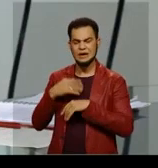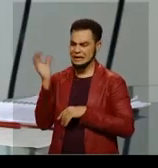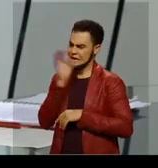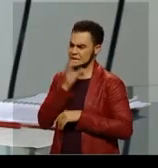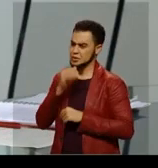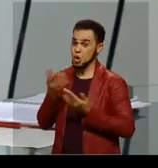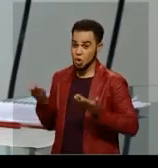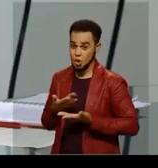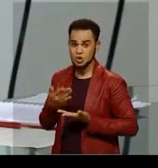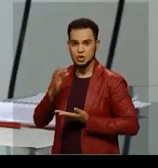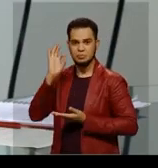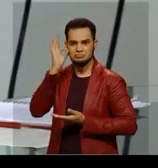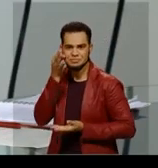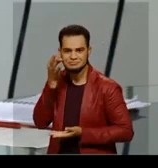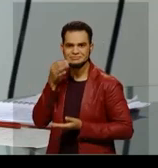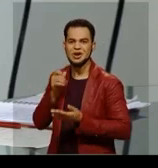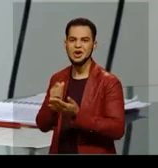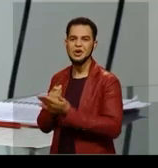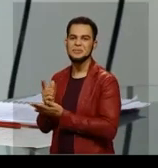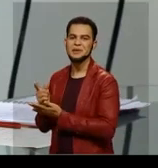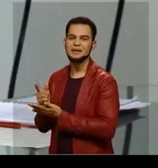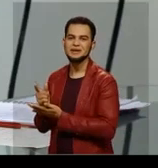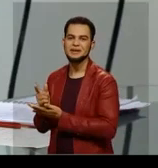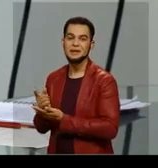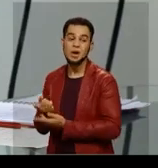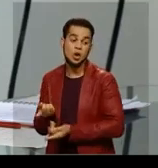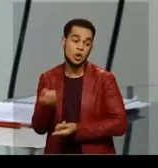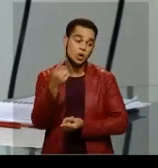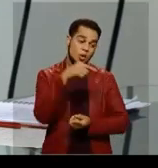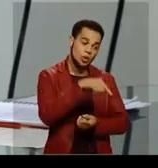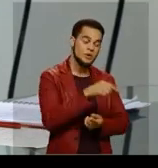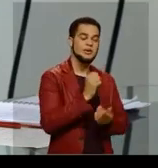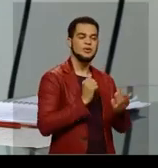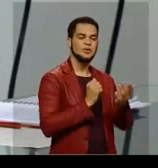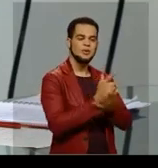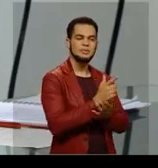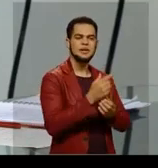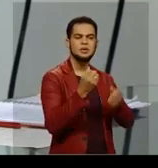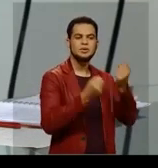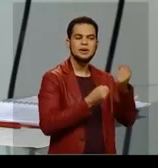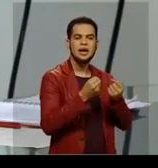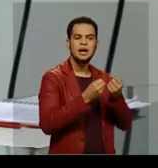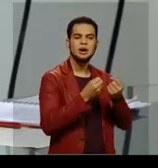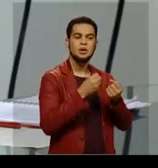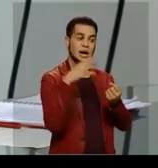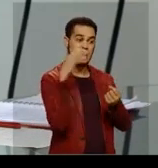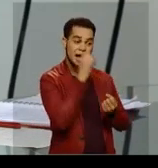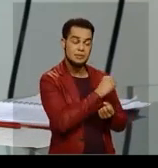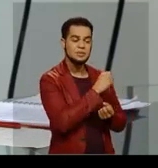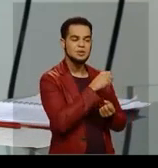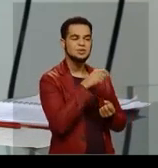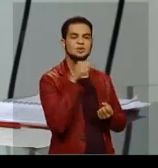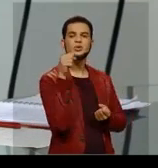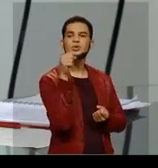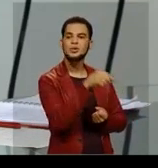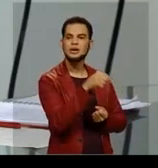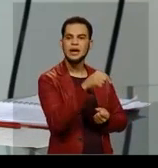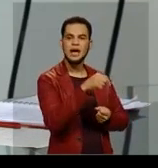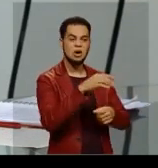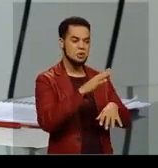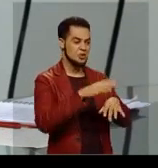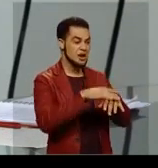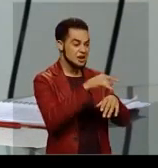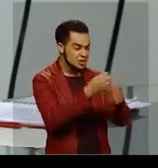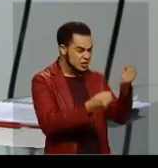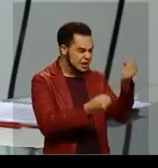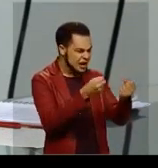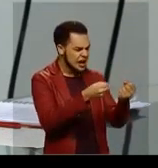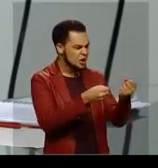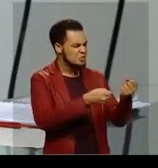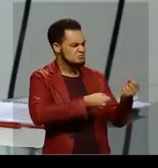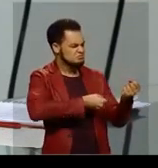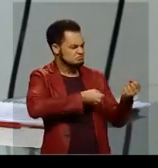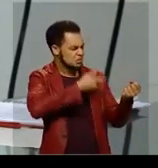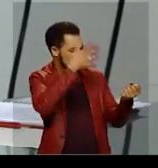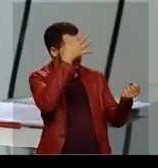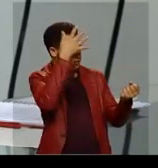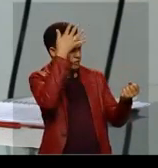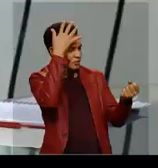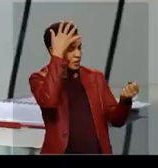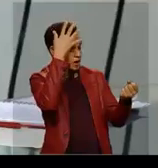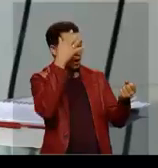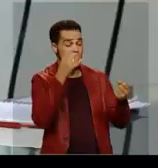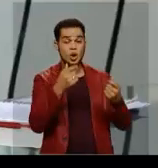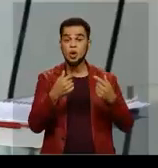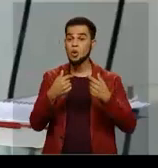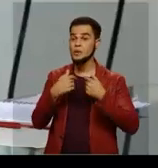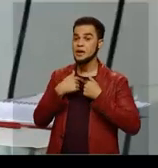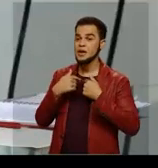Então, deu para você sentir aí o duplo sentido? Eu comprei um carro rápido. É o carro que é rápido ou foi a ação